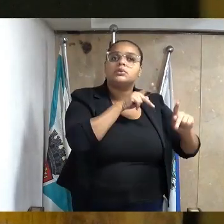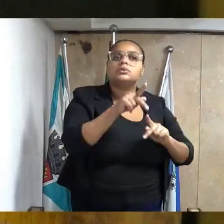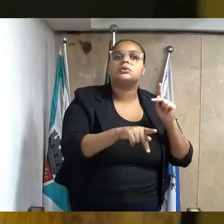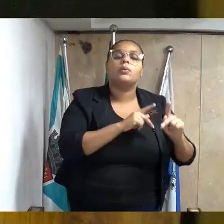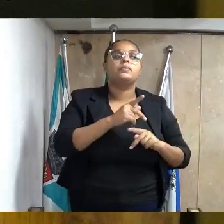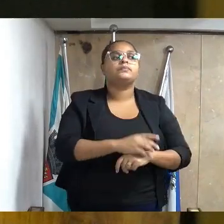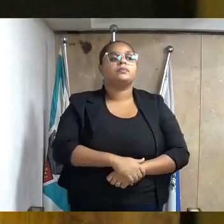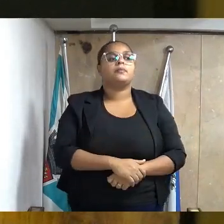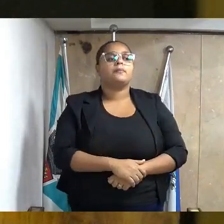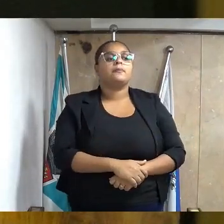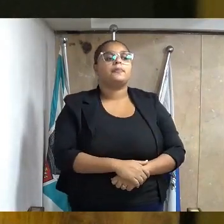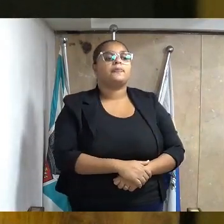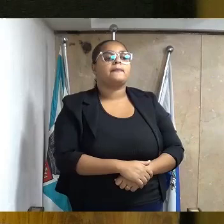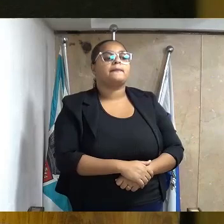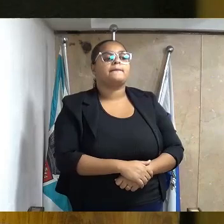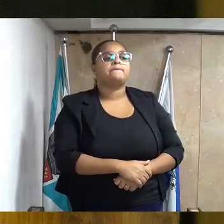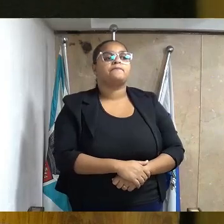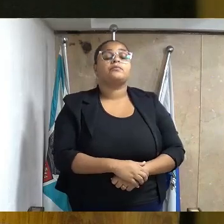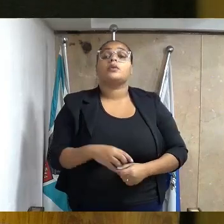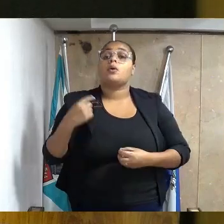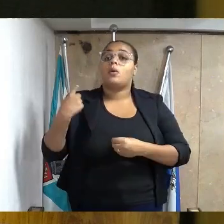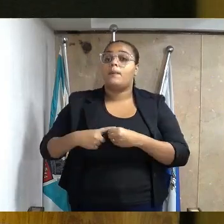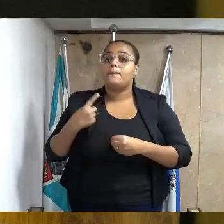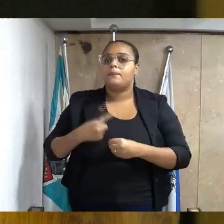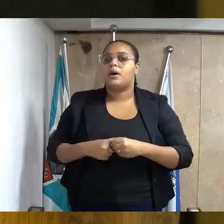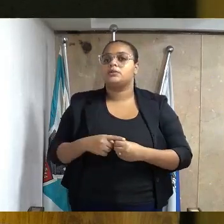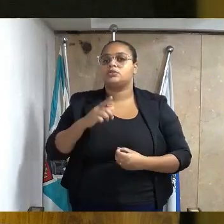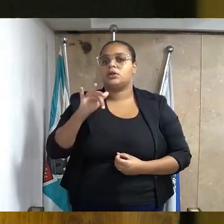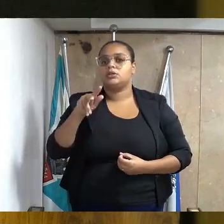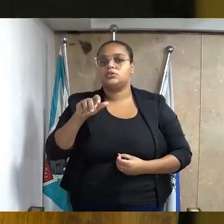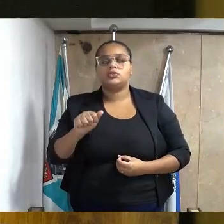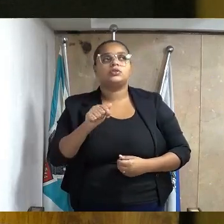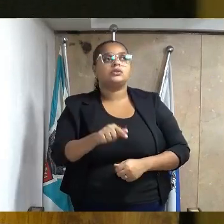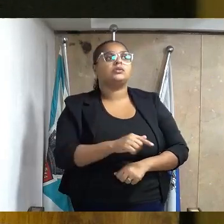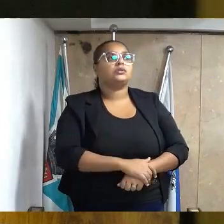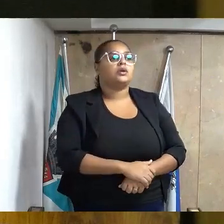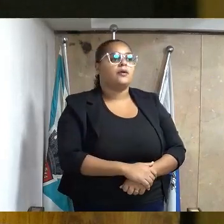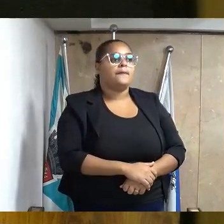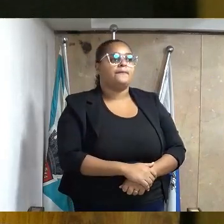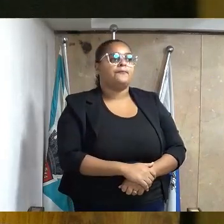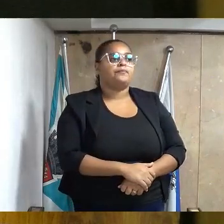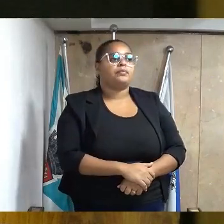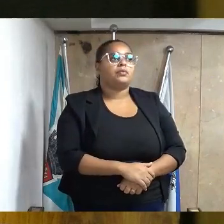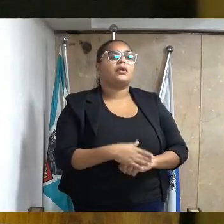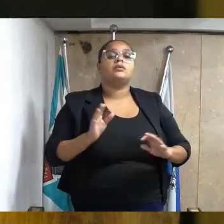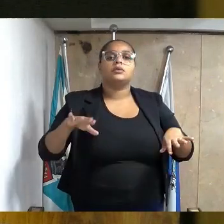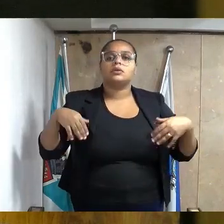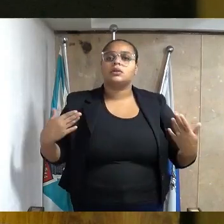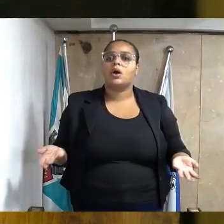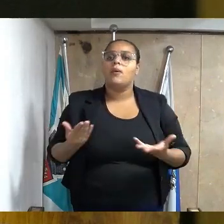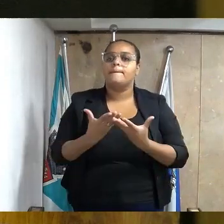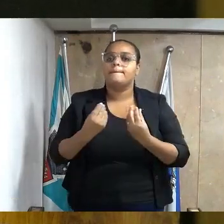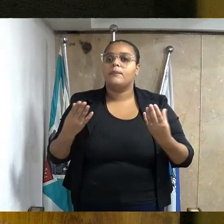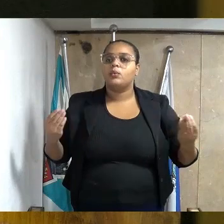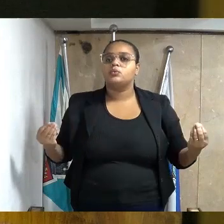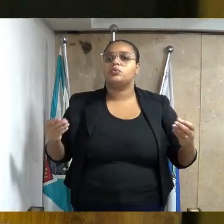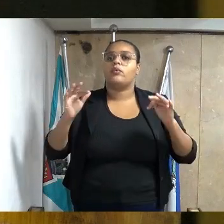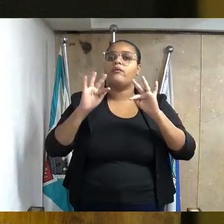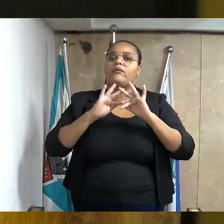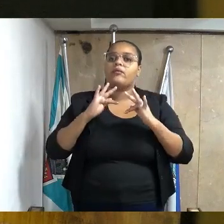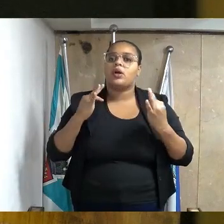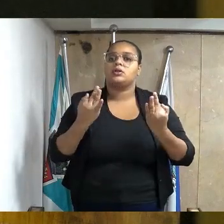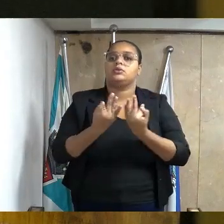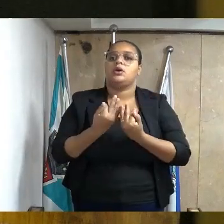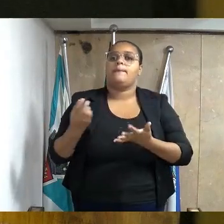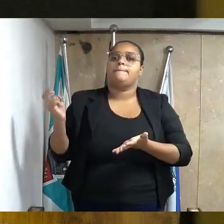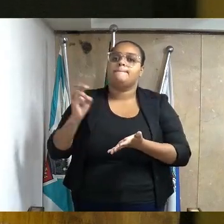compromisso com o município de Duque de Caxias, com a causa pública. Então, muito feliz dessa manhã estar aqui hoje